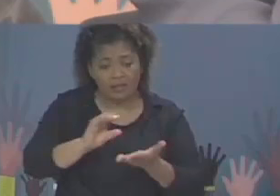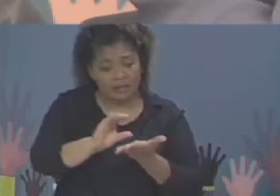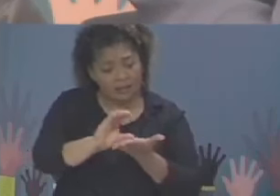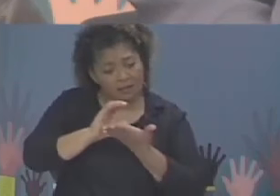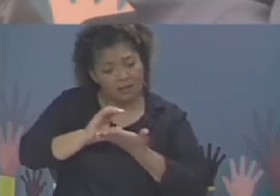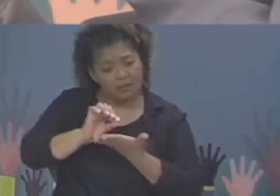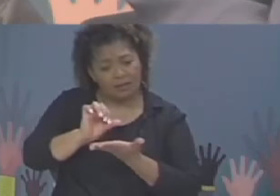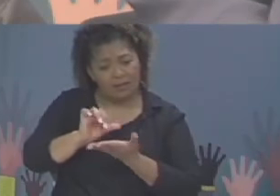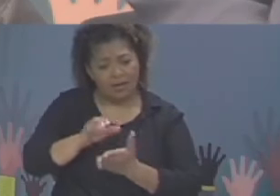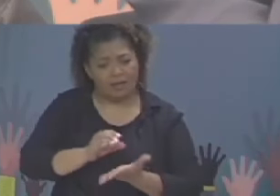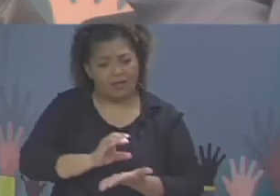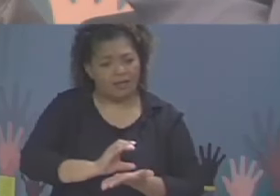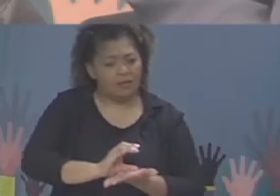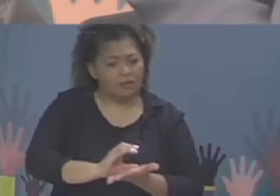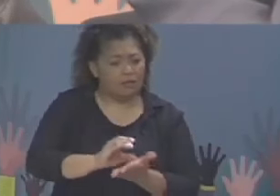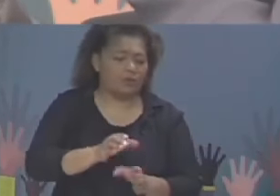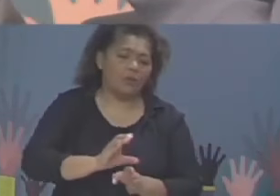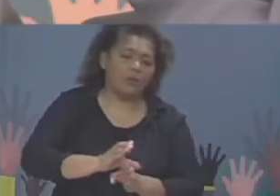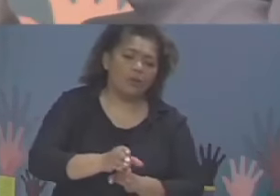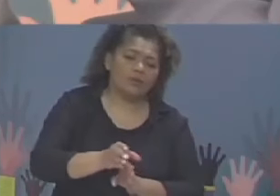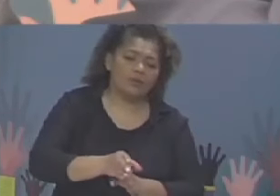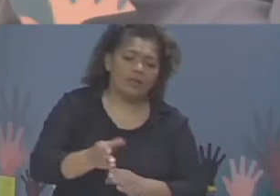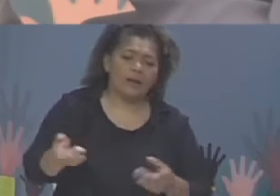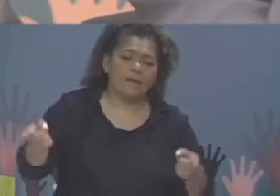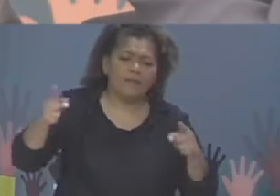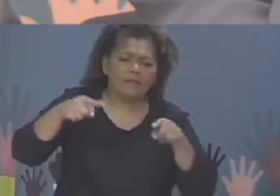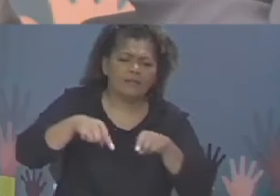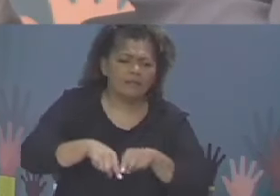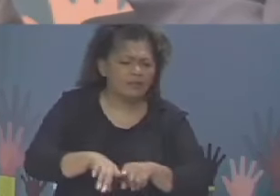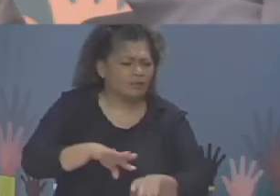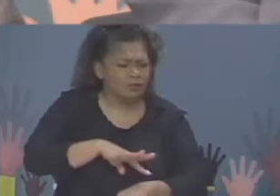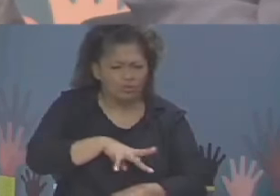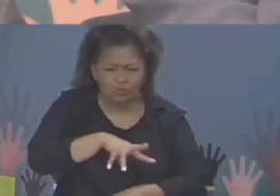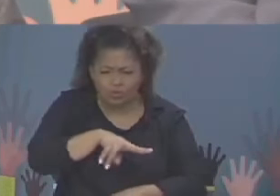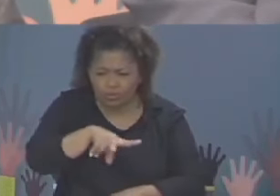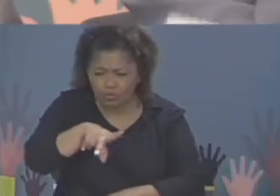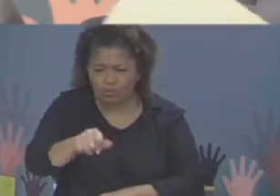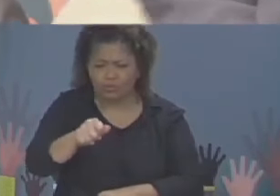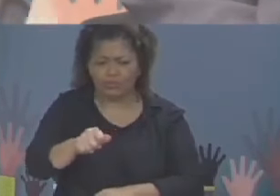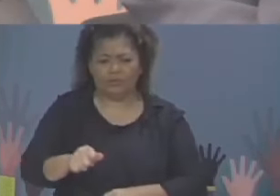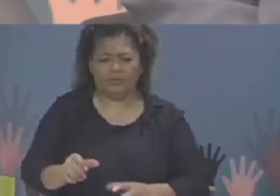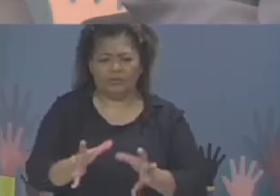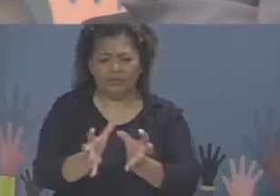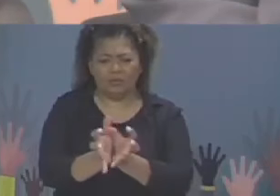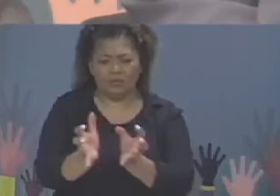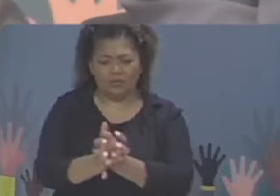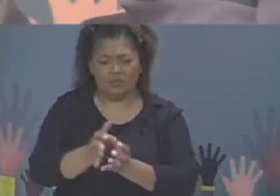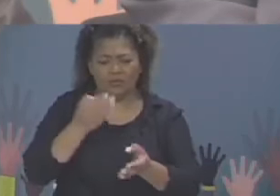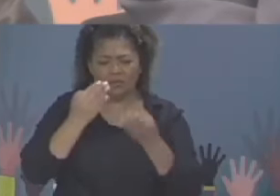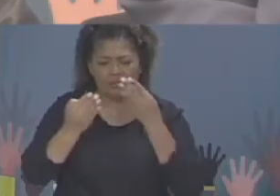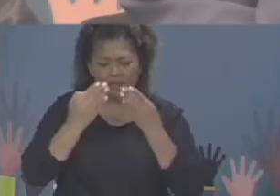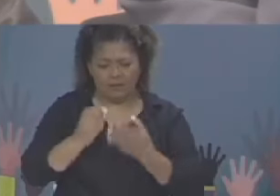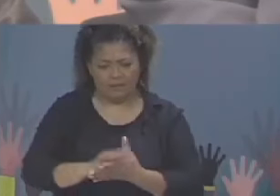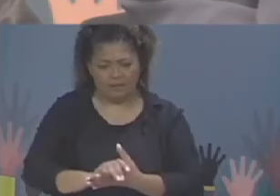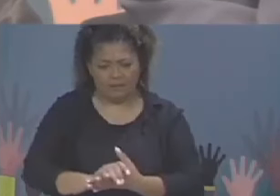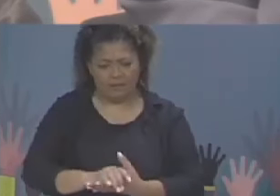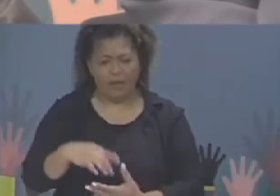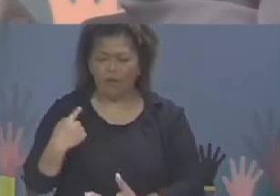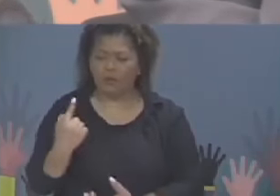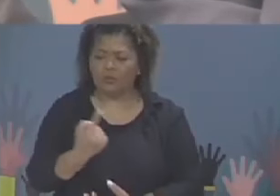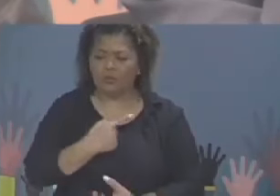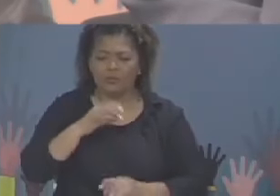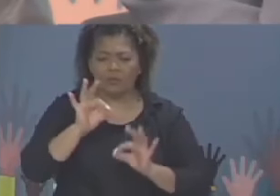mas contando com a participação de todas as entidades da psicologia. O nosso projeto ele é pautado por um